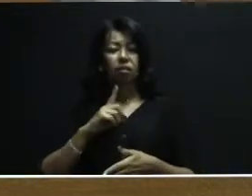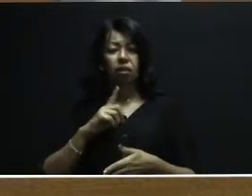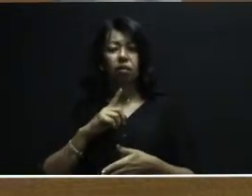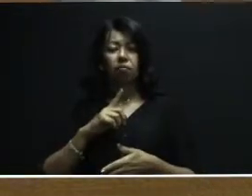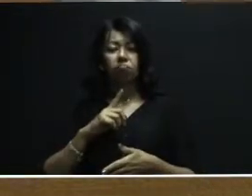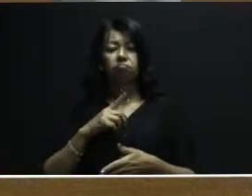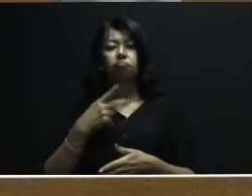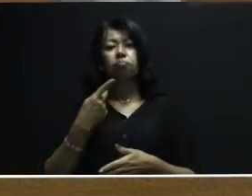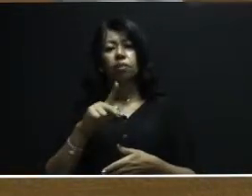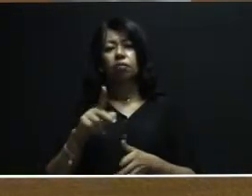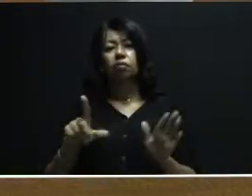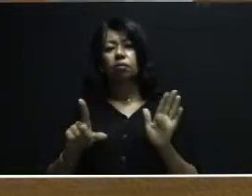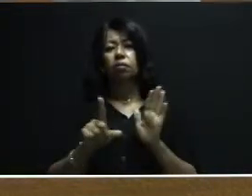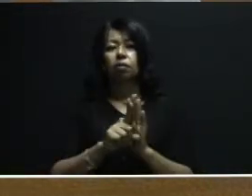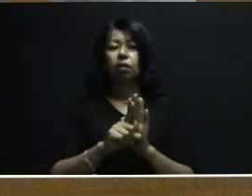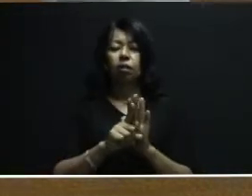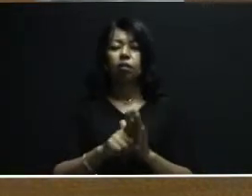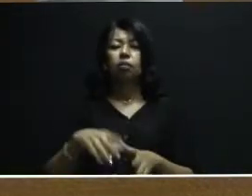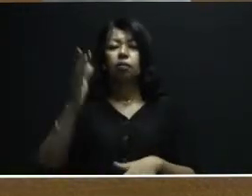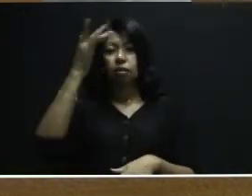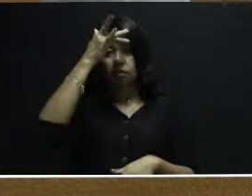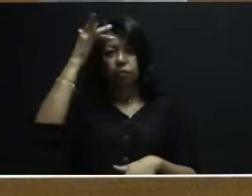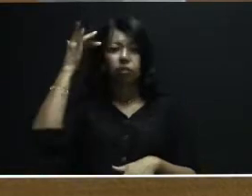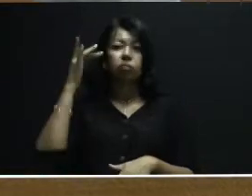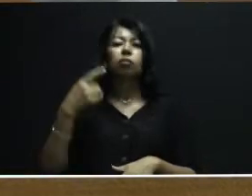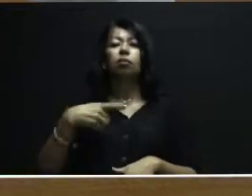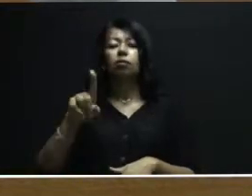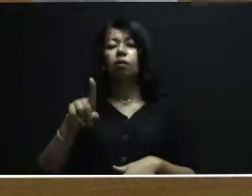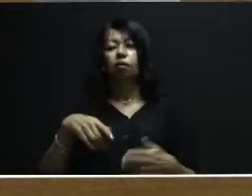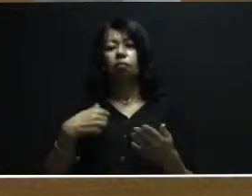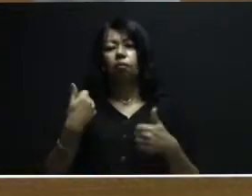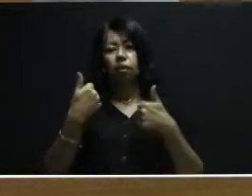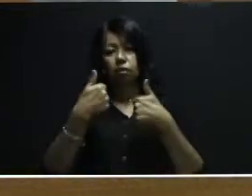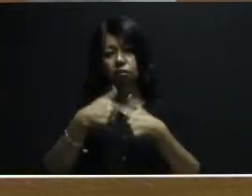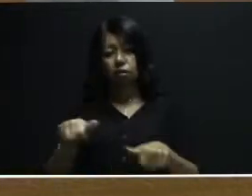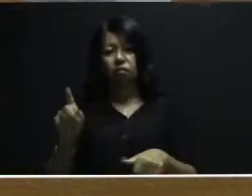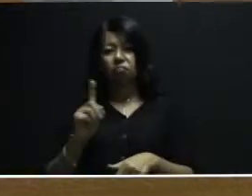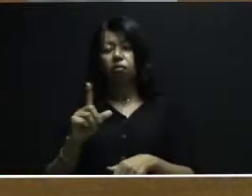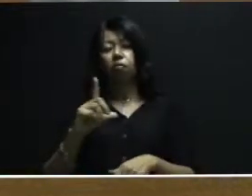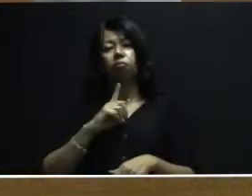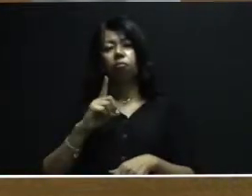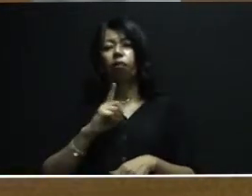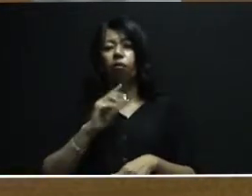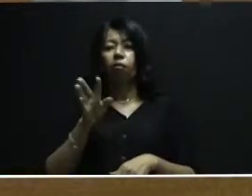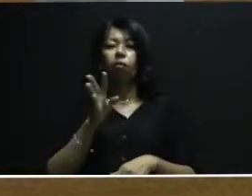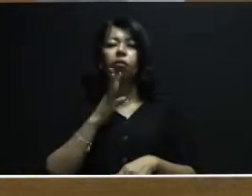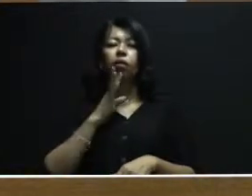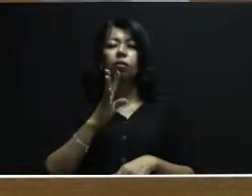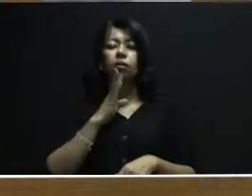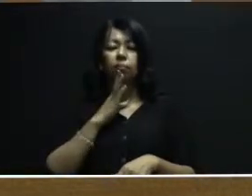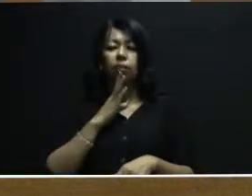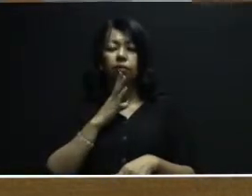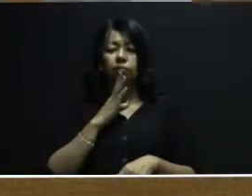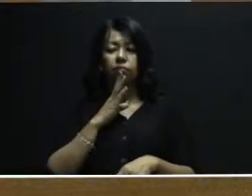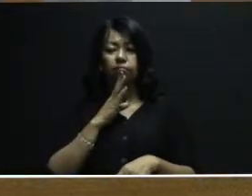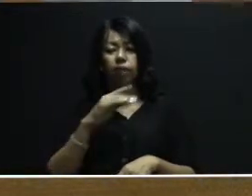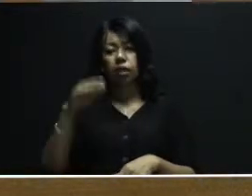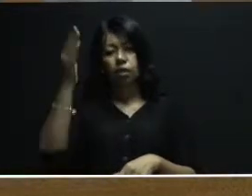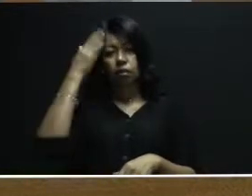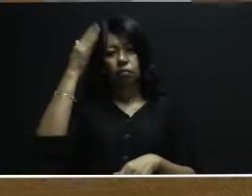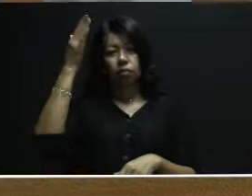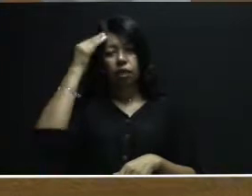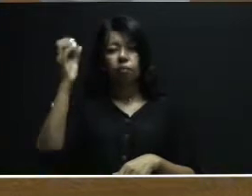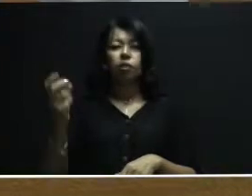leis. Leis essas que as pessoas que lá estão não têm o mínimo conhecimento, não sabem o valor